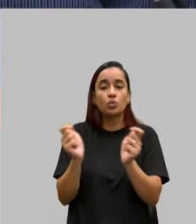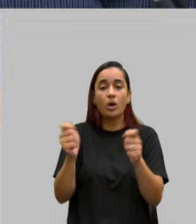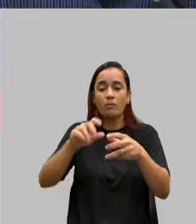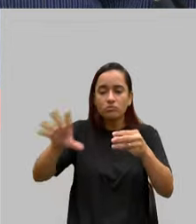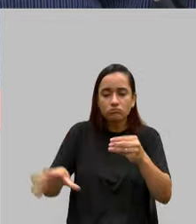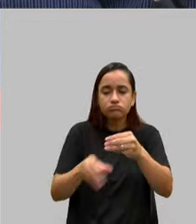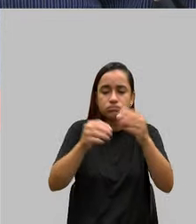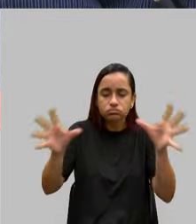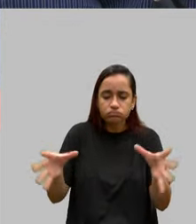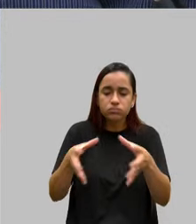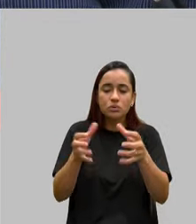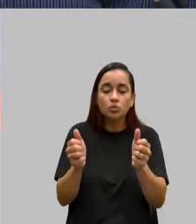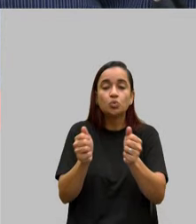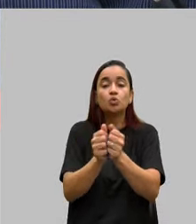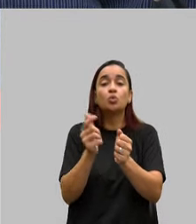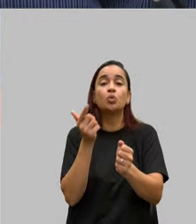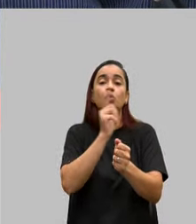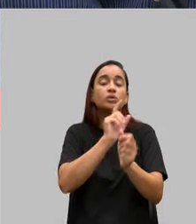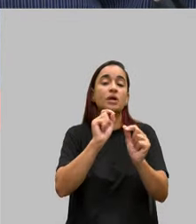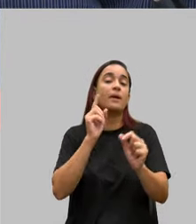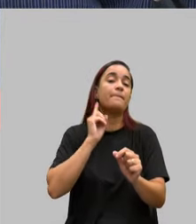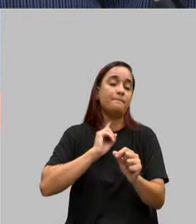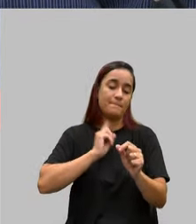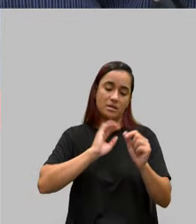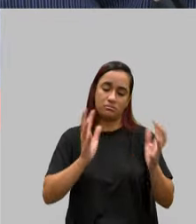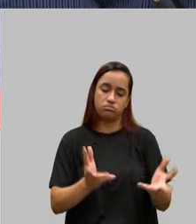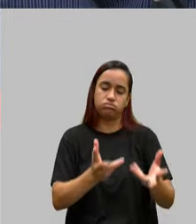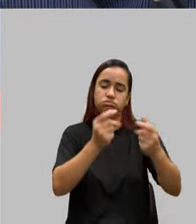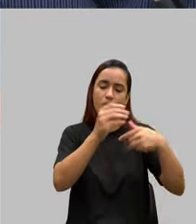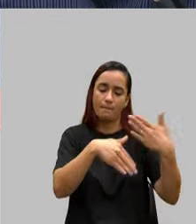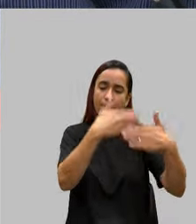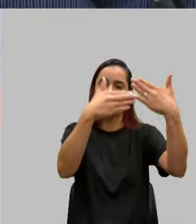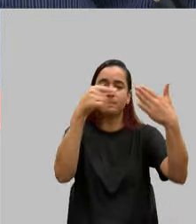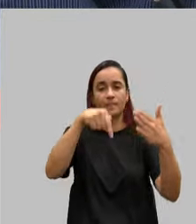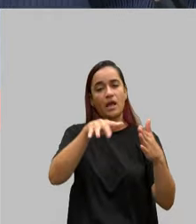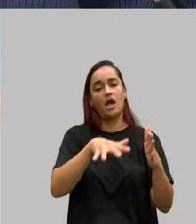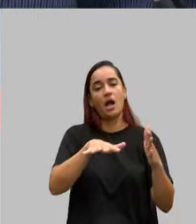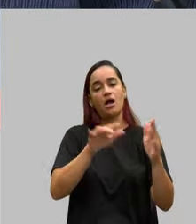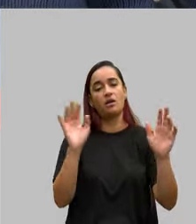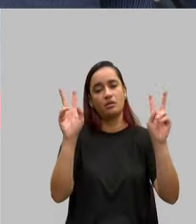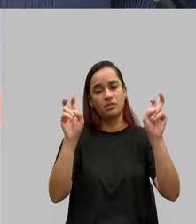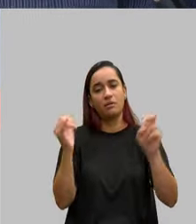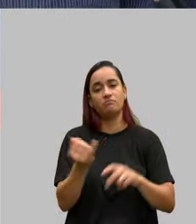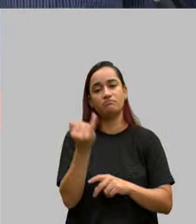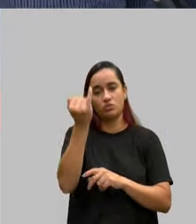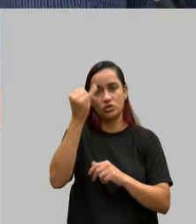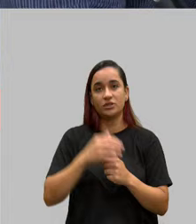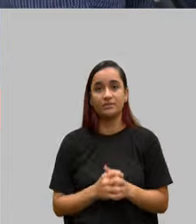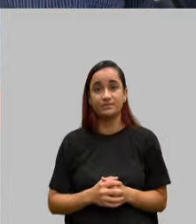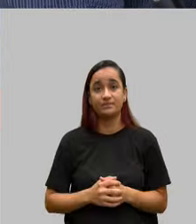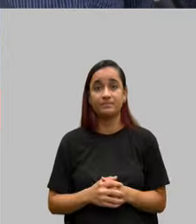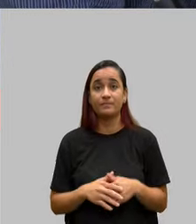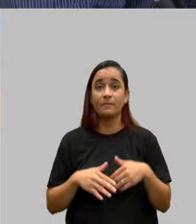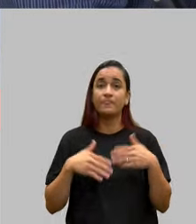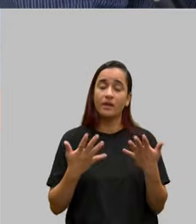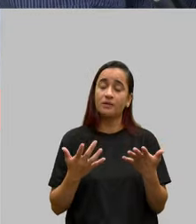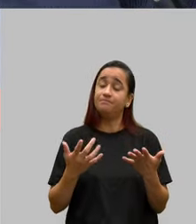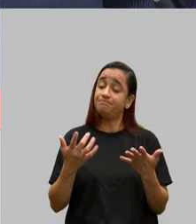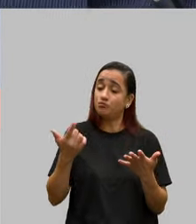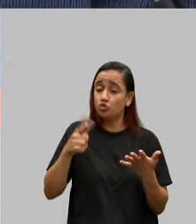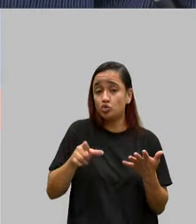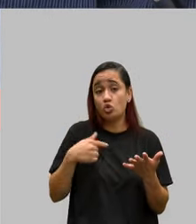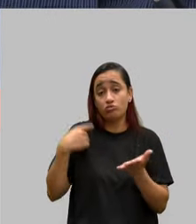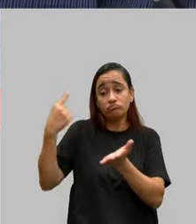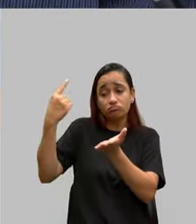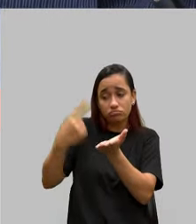como Pioneira nessa área tão importante então reiteramos nosso compromisso com